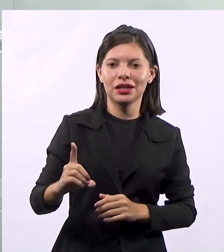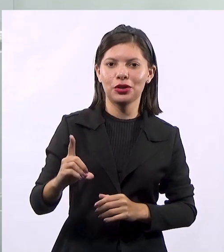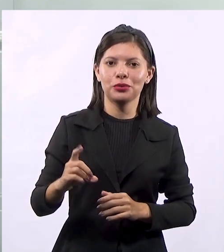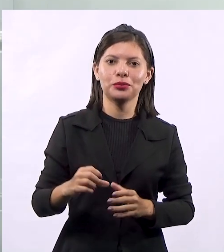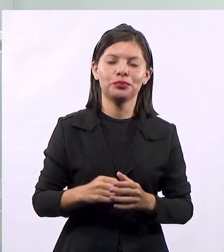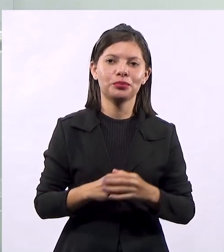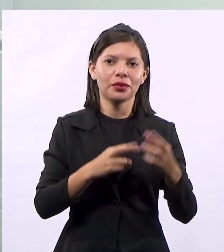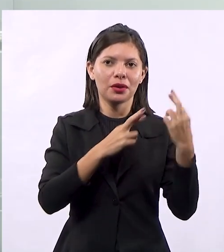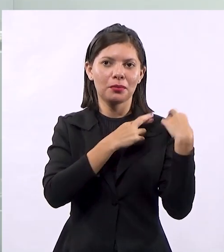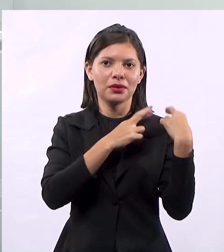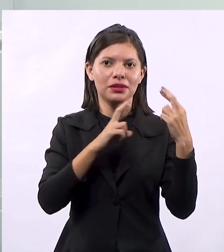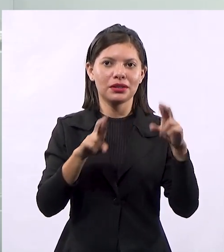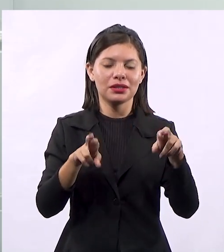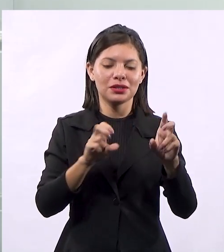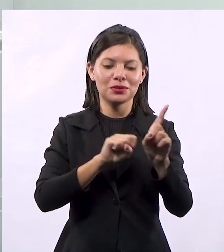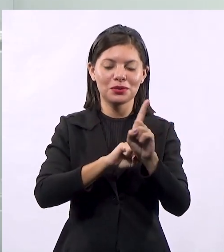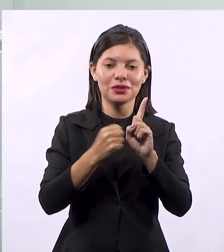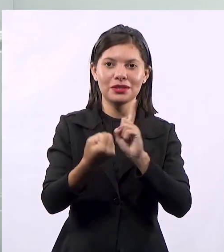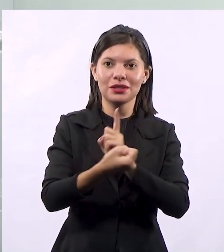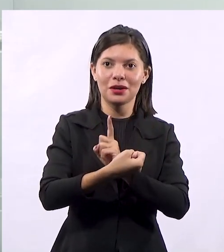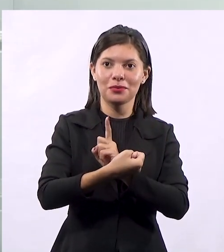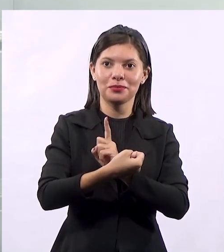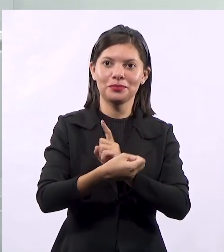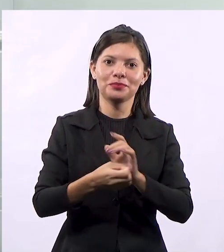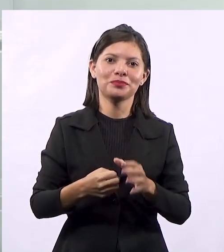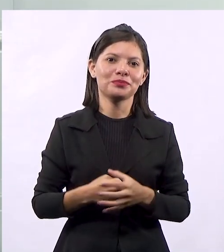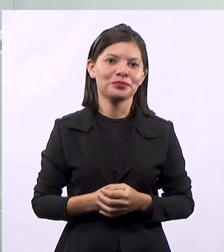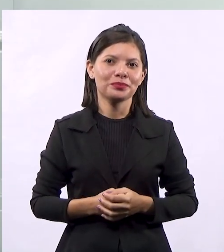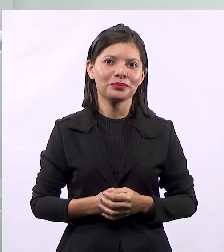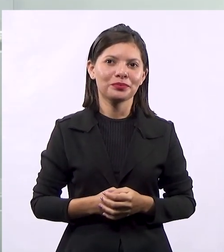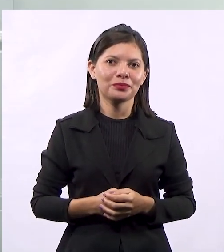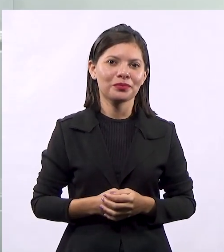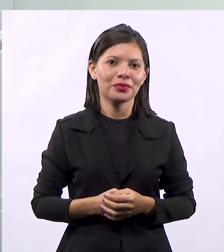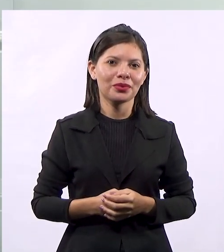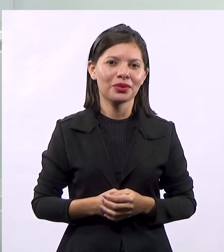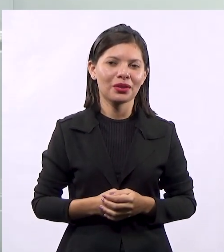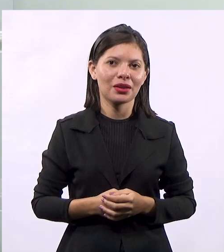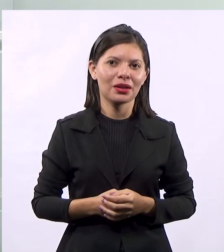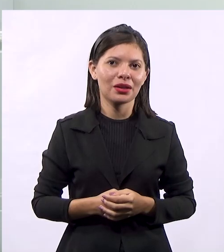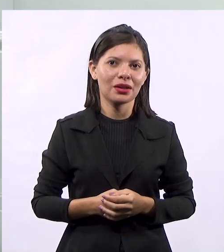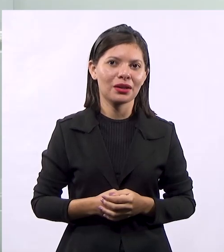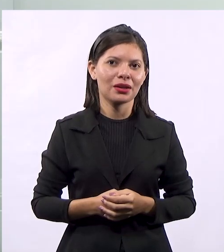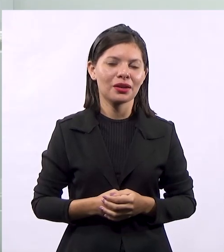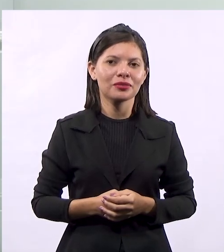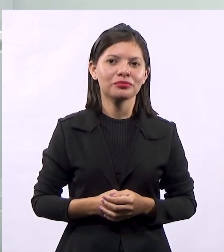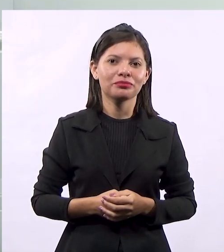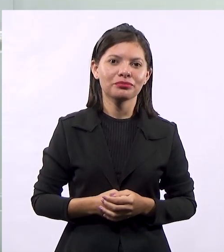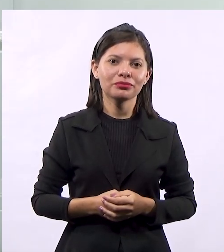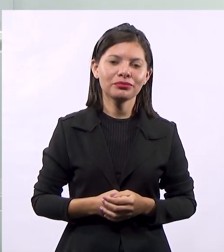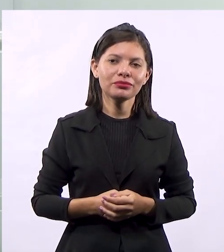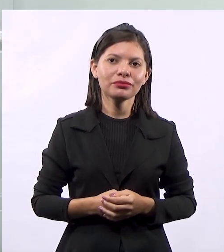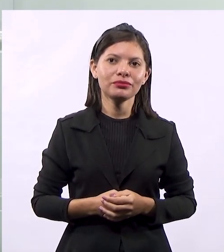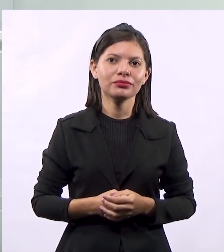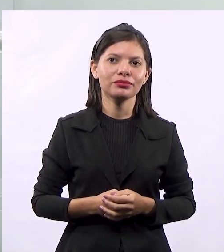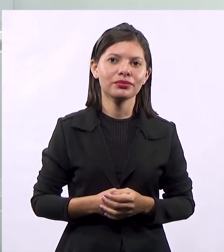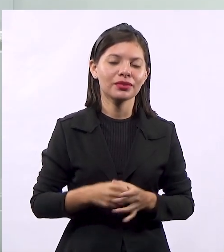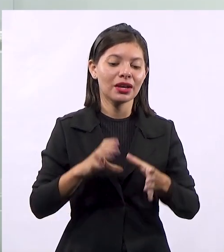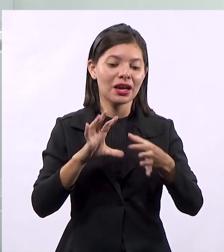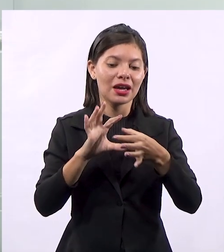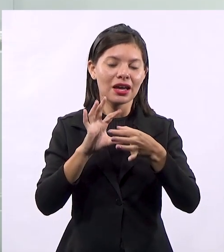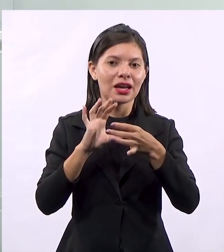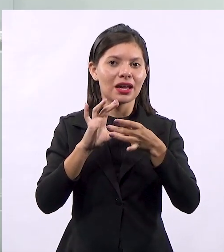Constituição, içado a direito fundamental pela representação social da coletividade. Ai, nossa, será que a gente